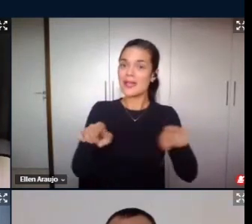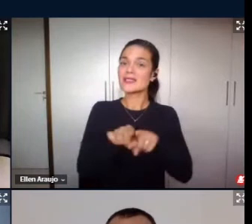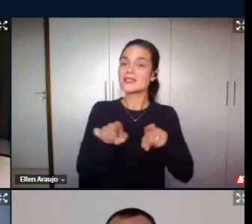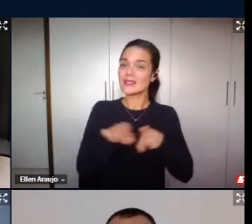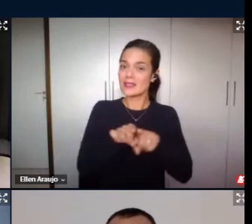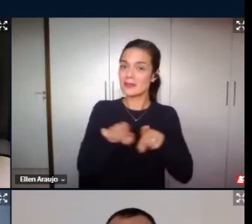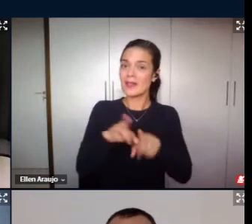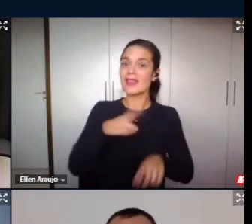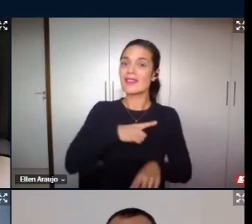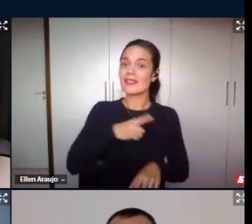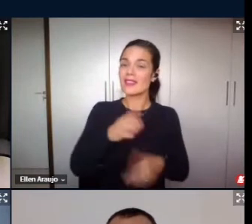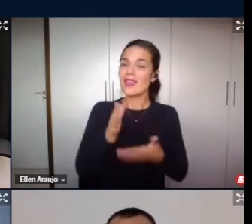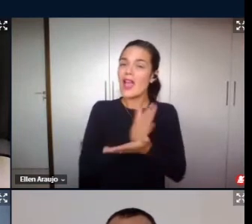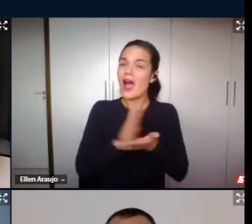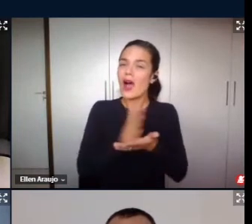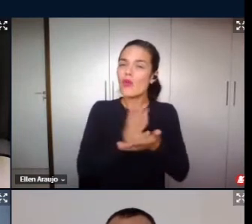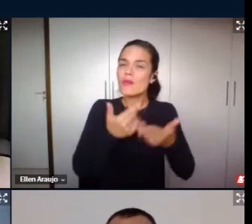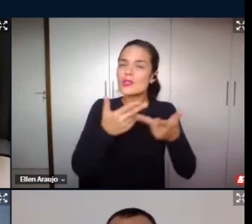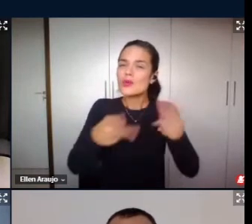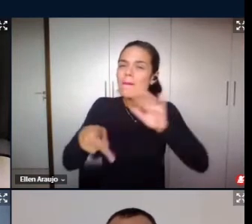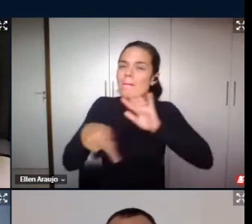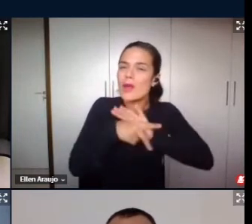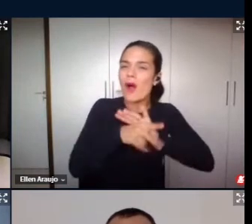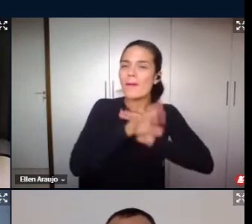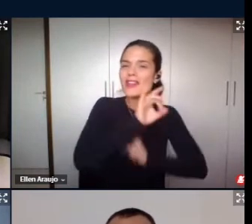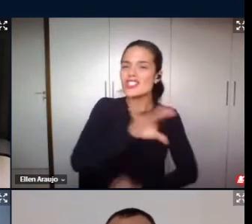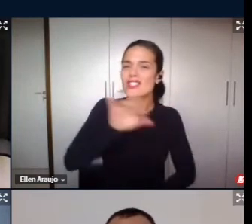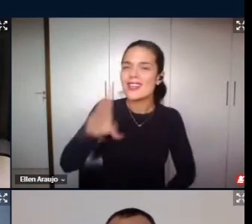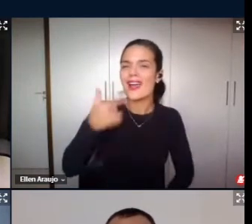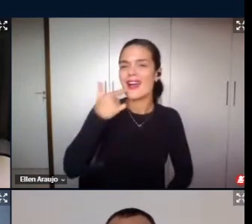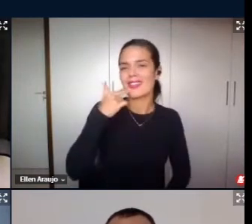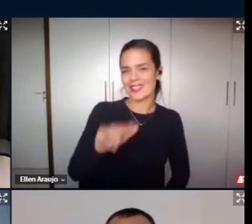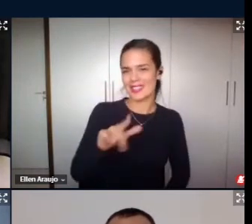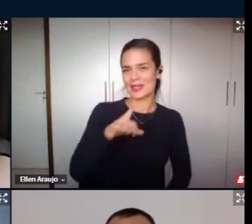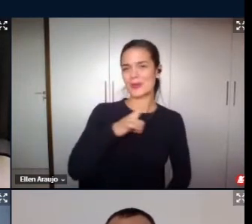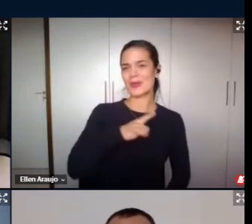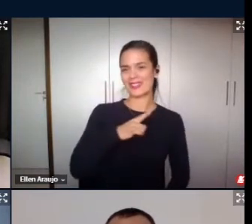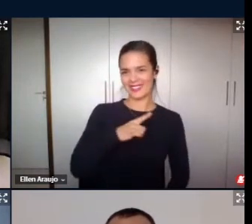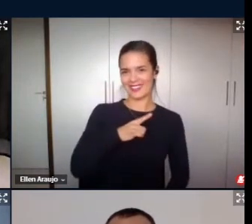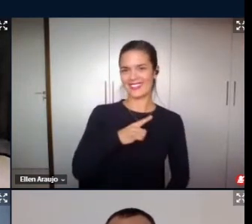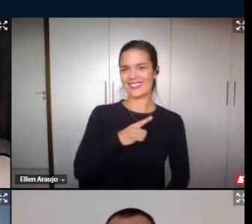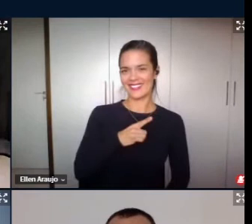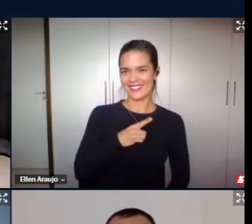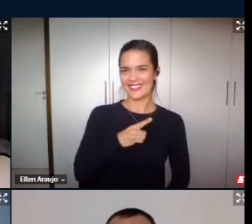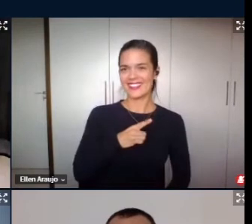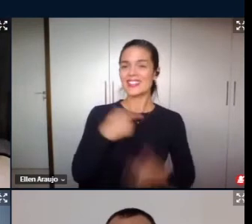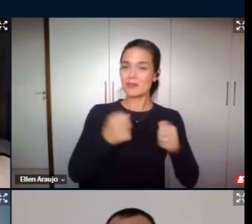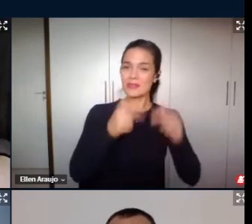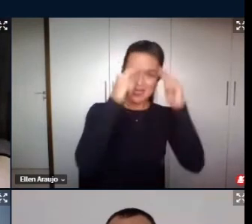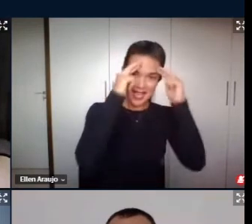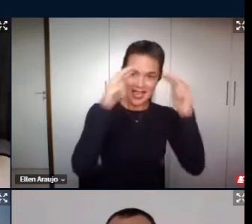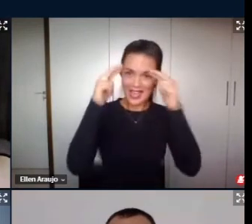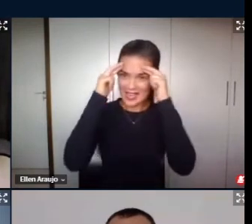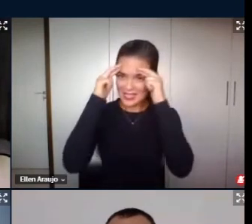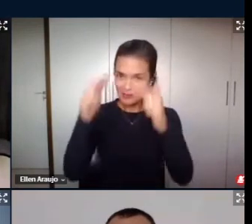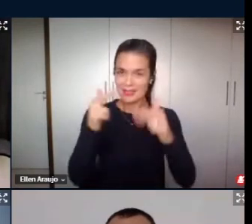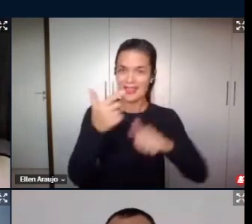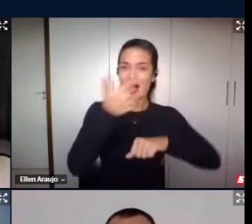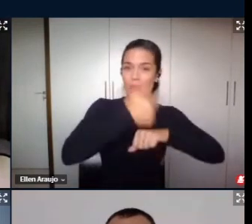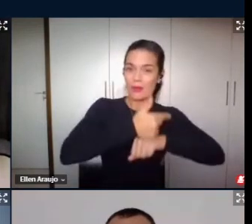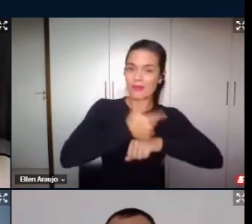salvaguardadas as suas peculiaridades, através do espelhamento do conteúdo lexical